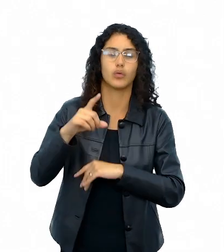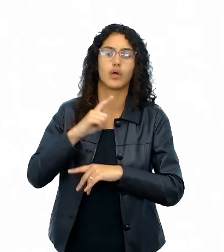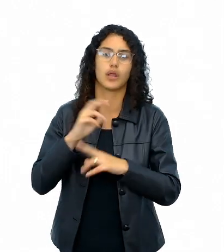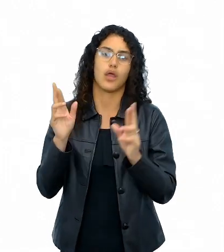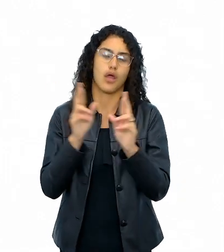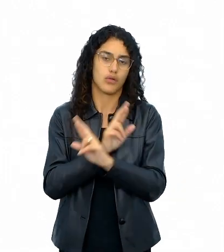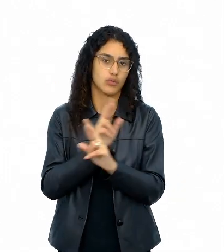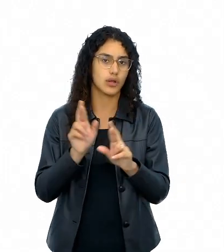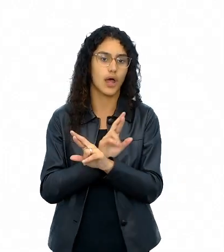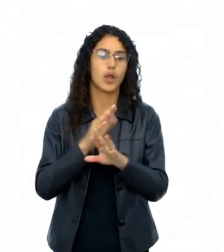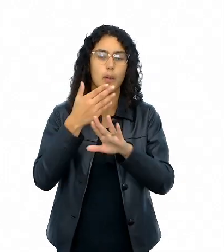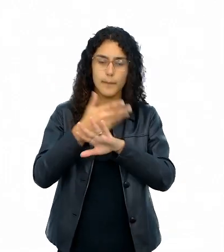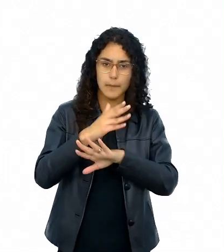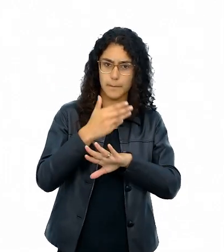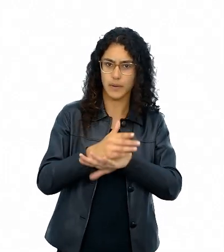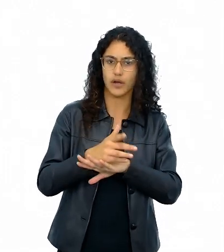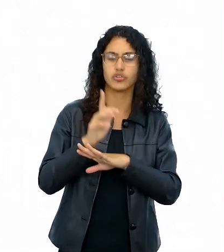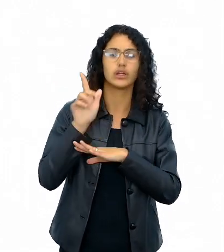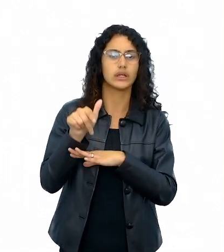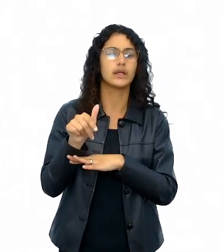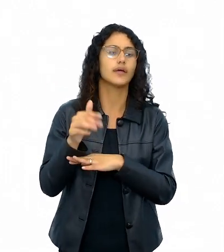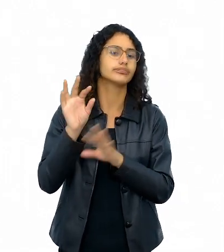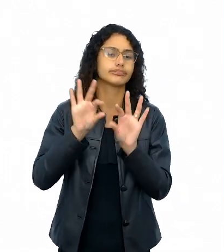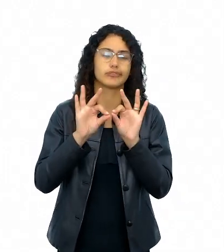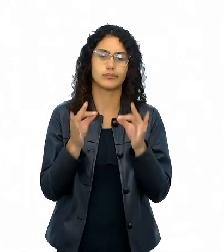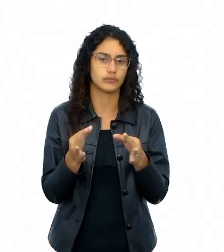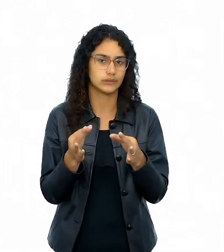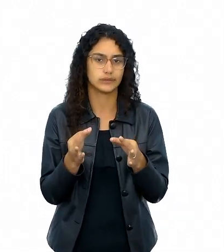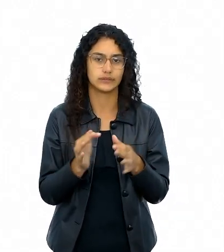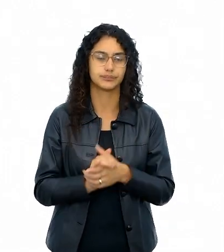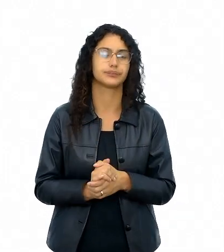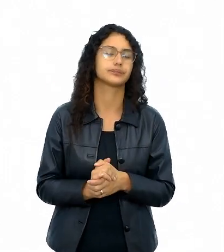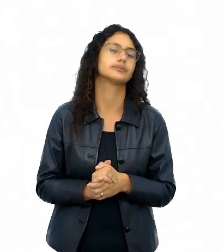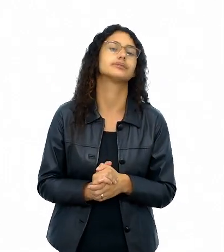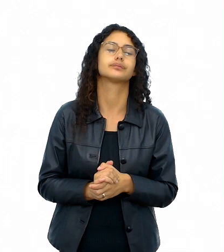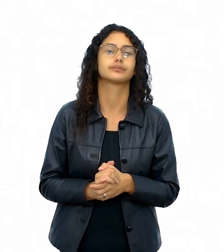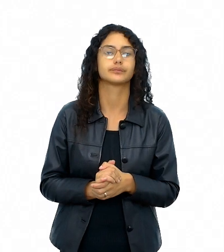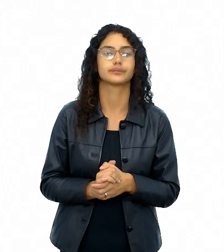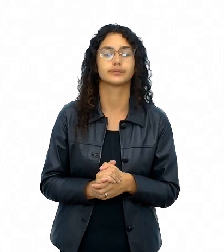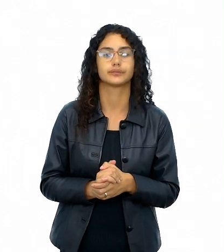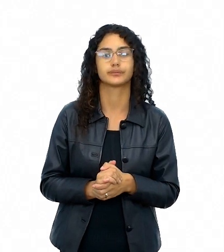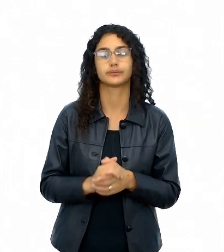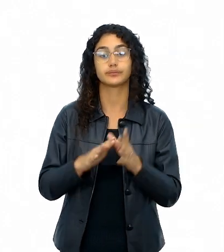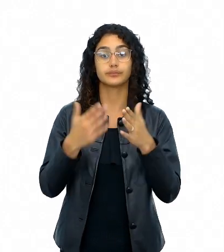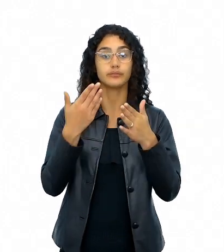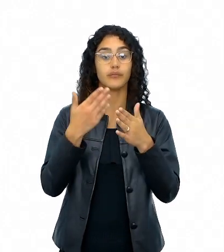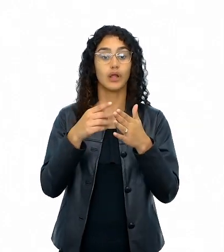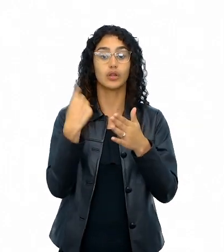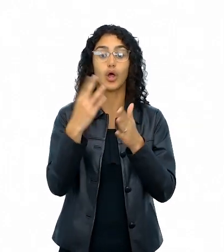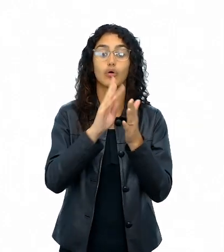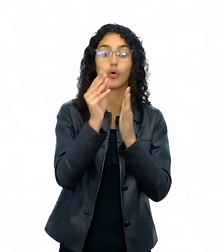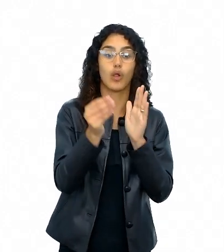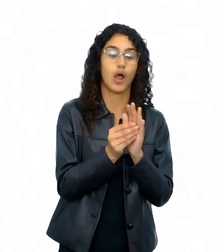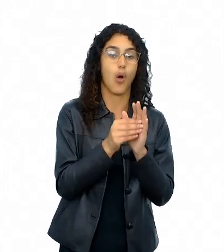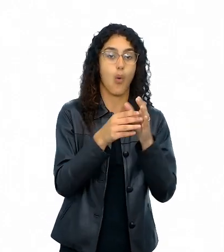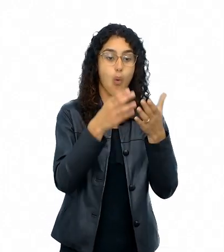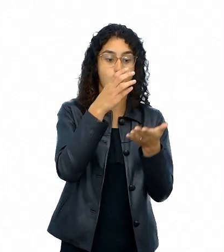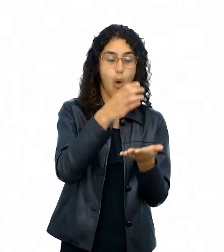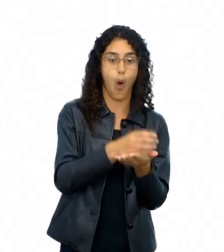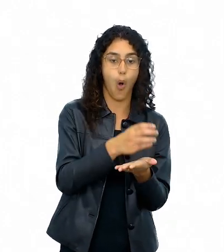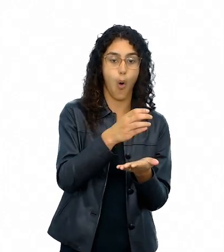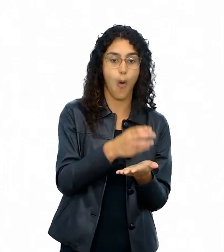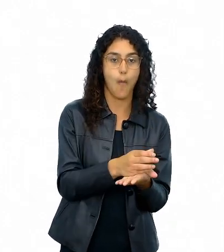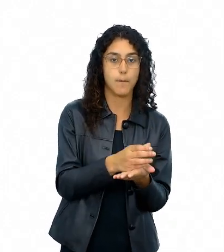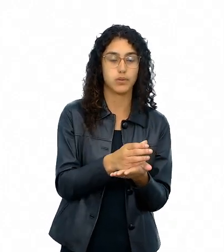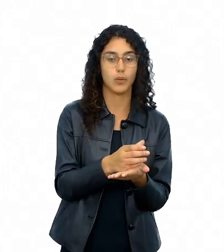envolvidos em uma prática que é super simples, né? É aquela famosa prática de a gente colocar o copo, colocar